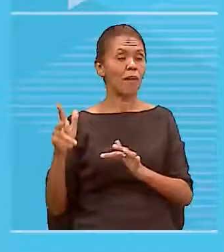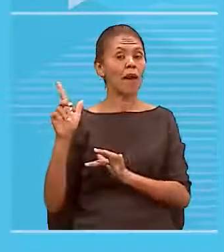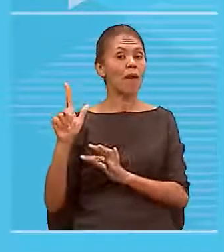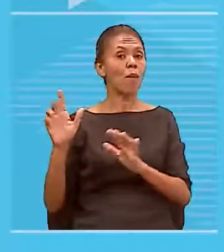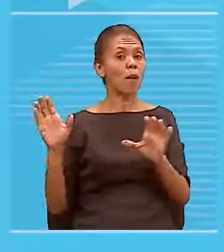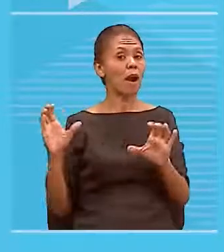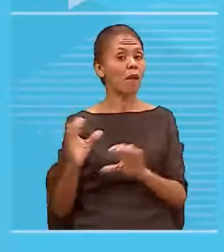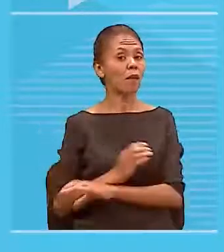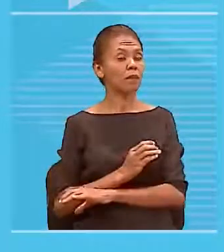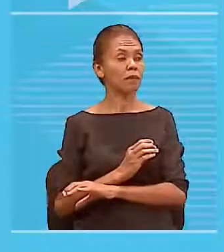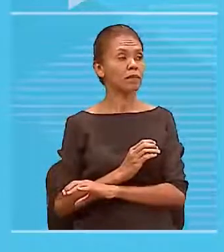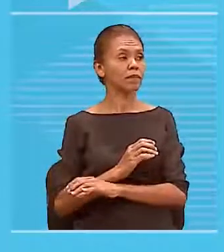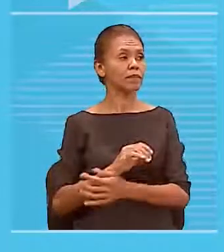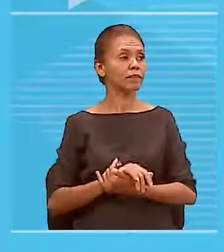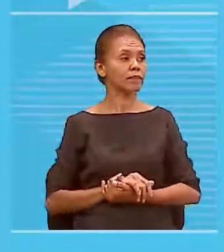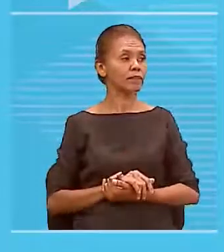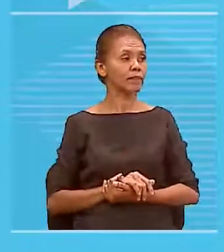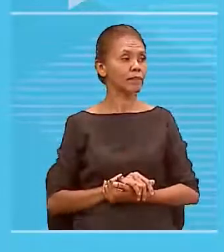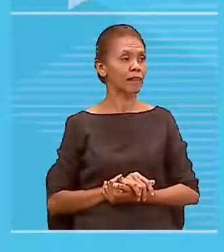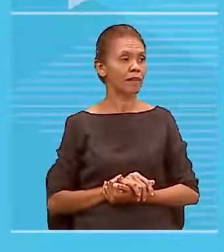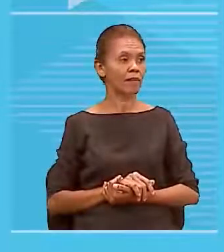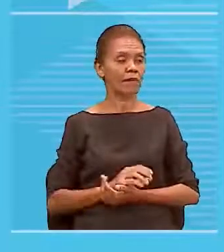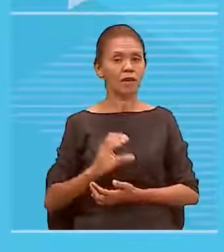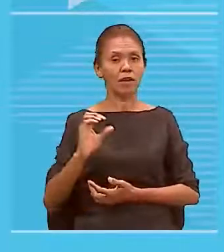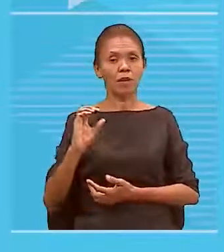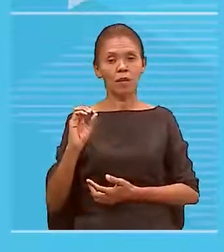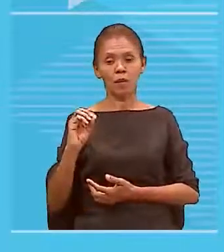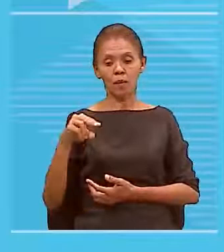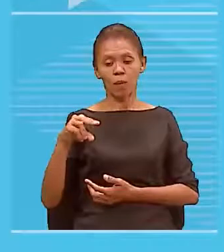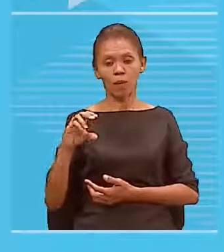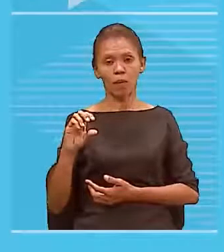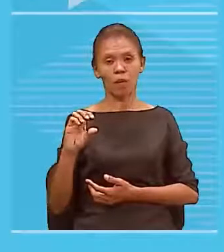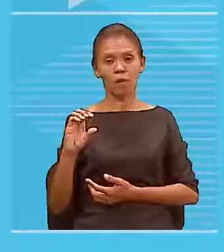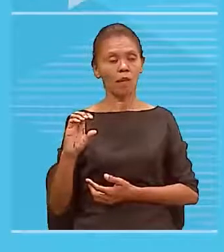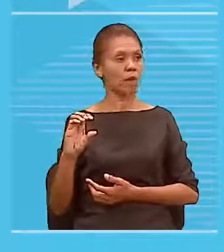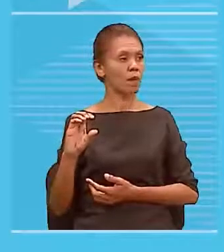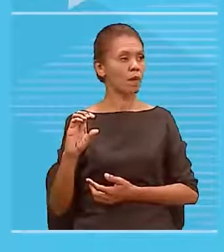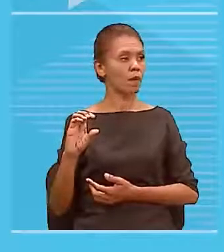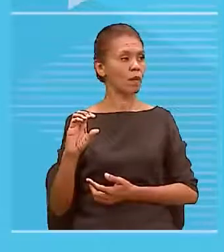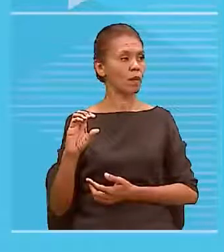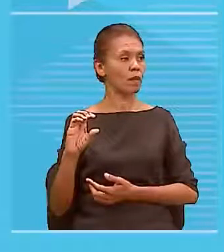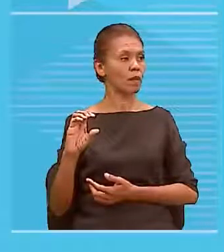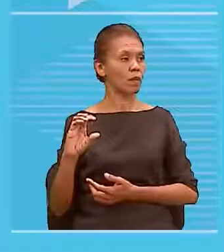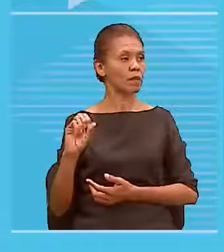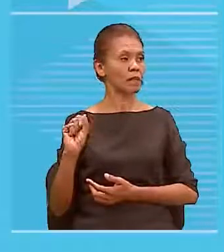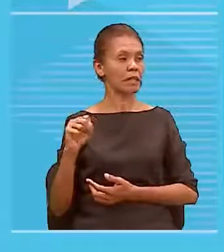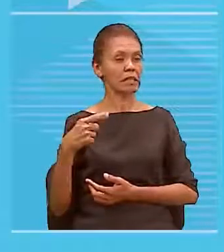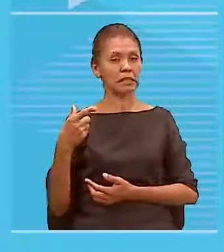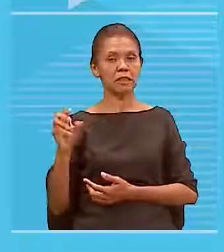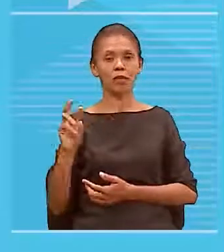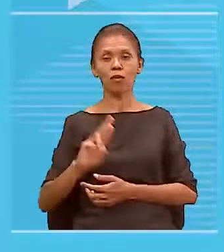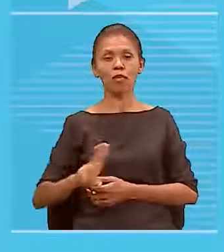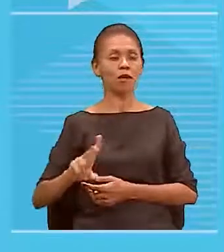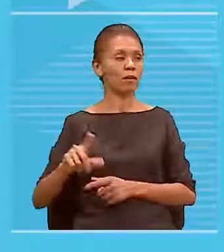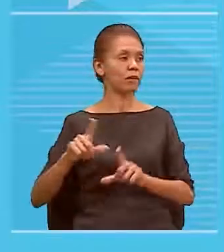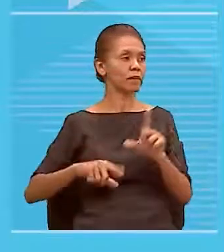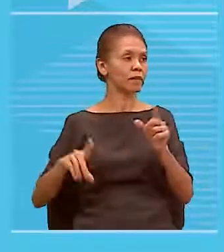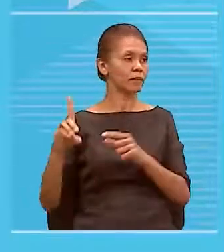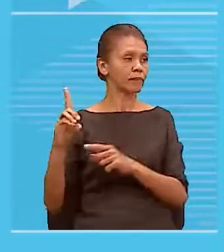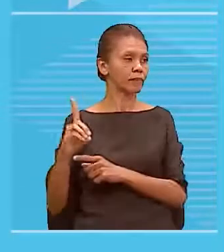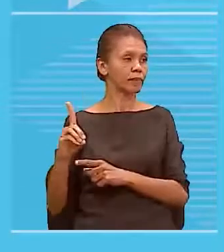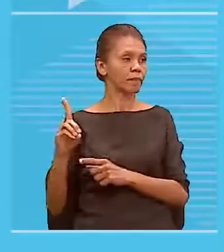conclusão nada de concessão a letra a letra C você despacha a letra d